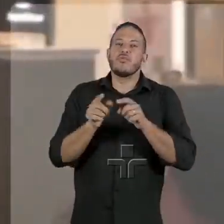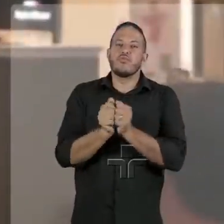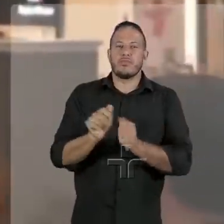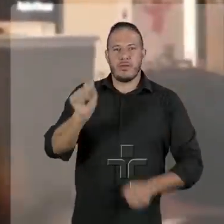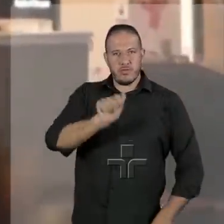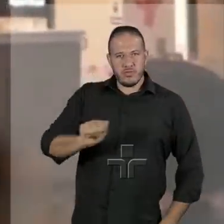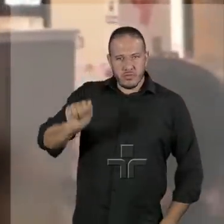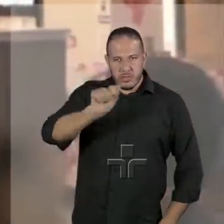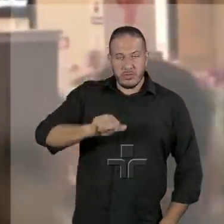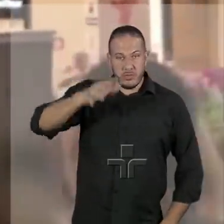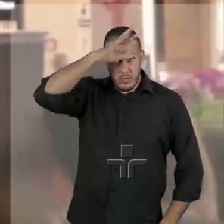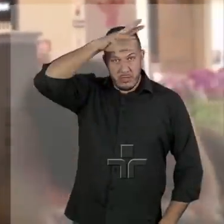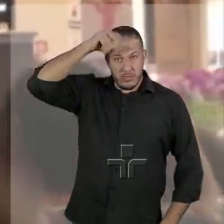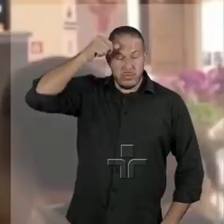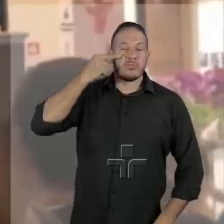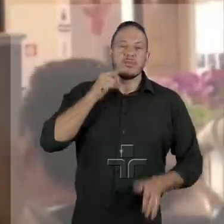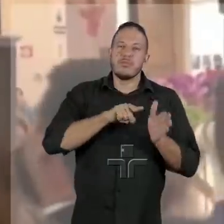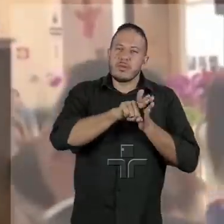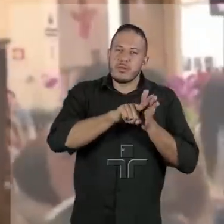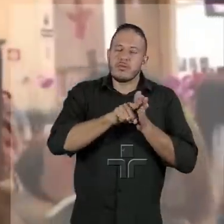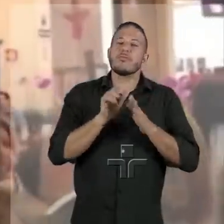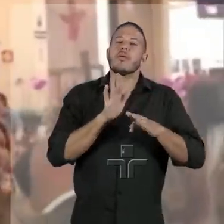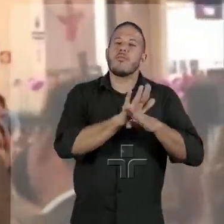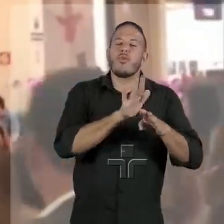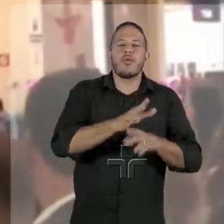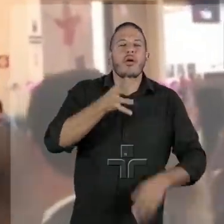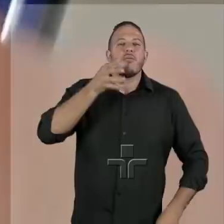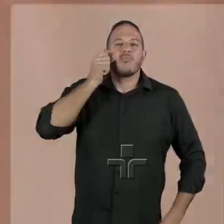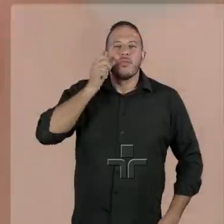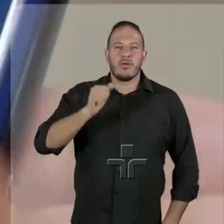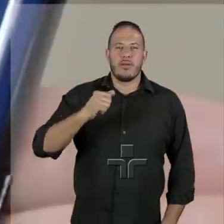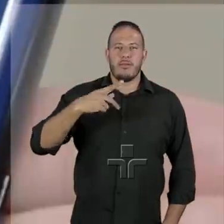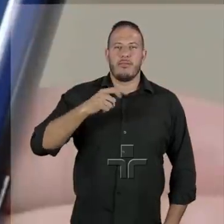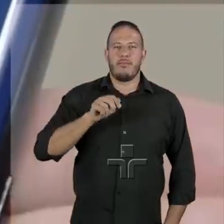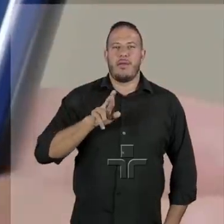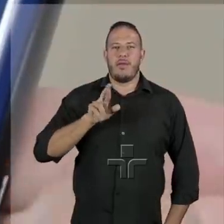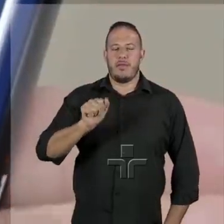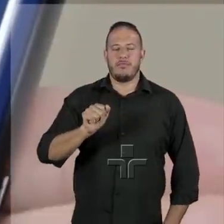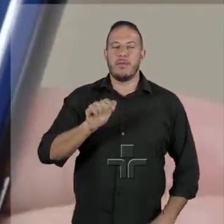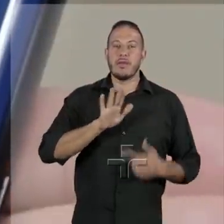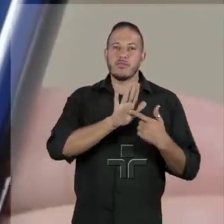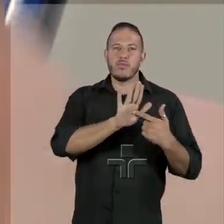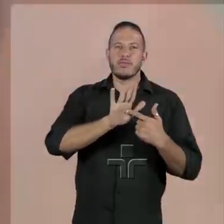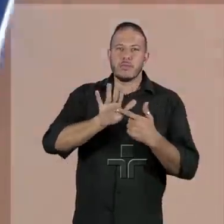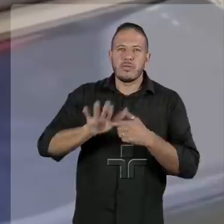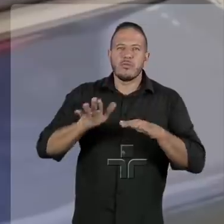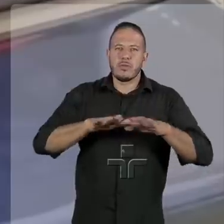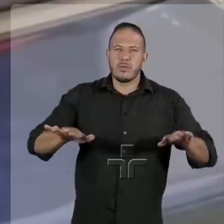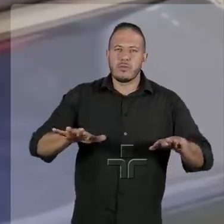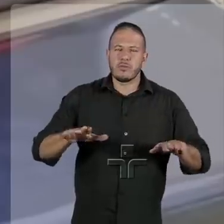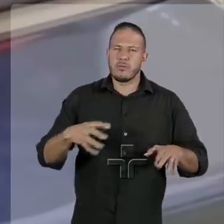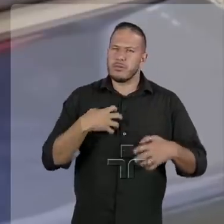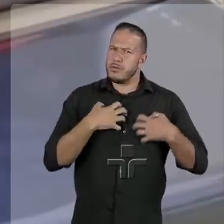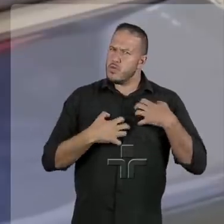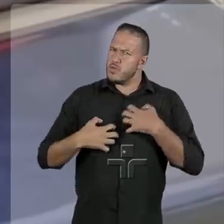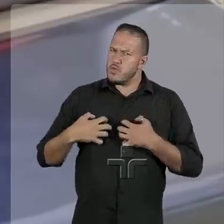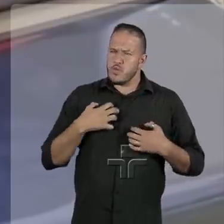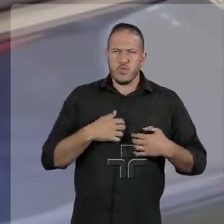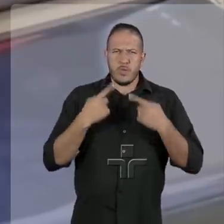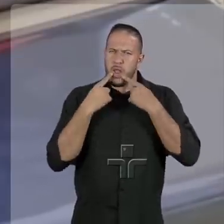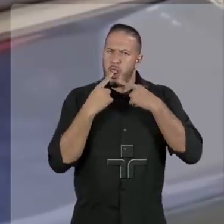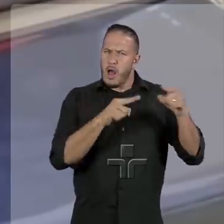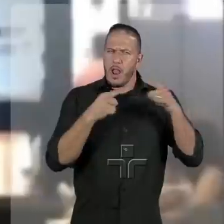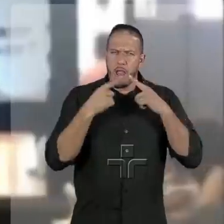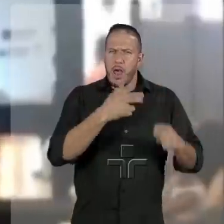Mato Grossense de Pesquisa e Apoio à Adoção, a Ampara. A exposição das crianças provocou uma série de críticas nas